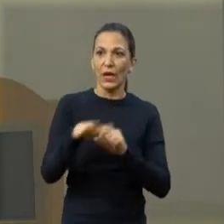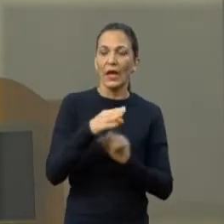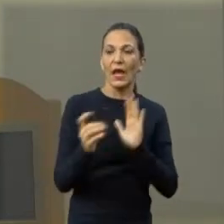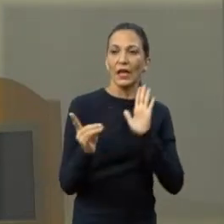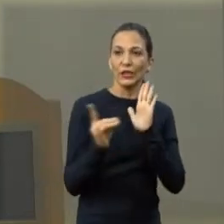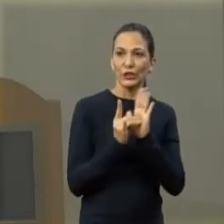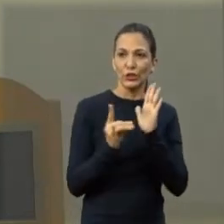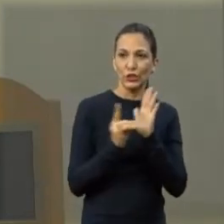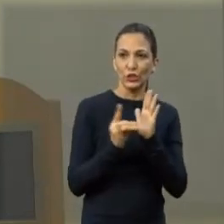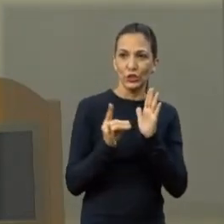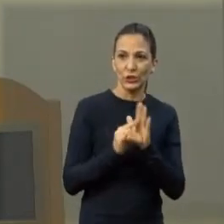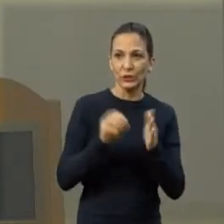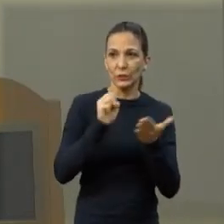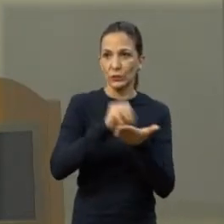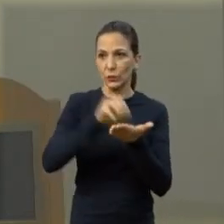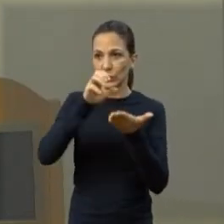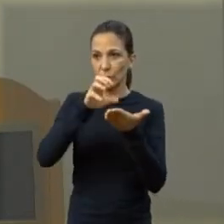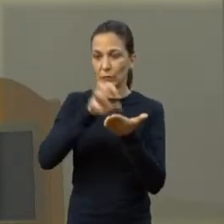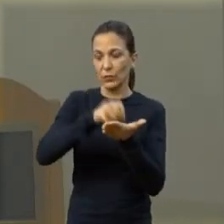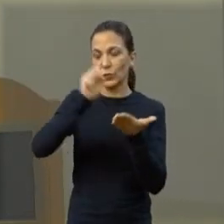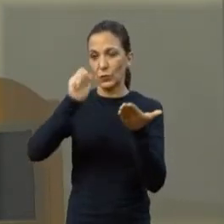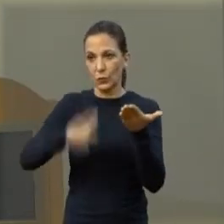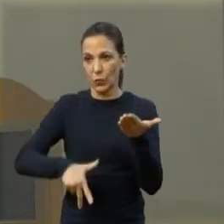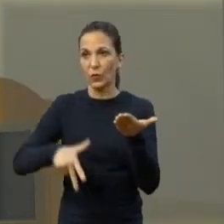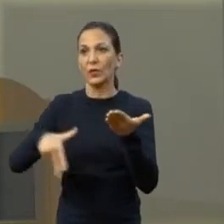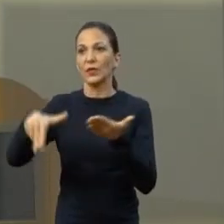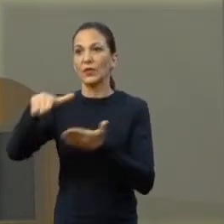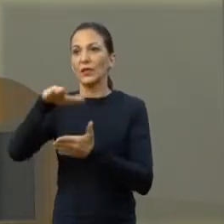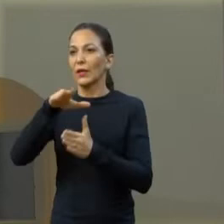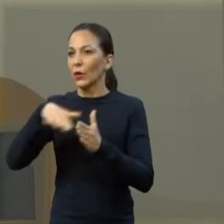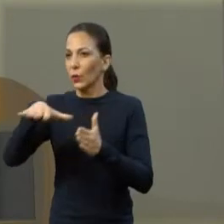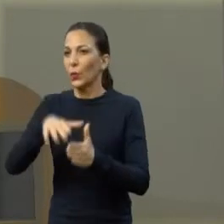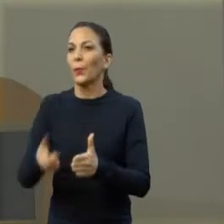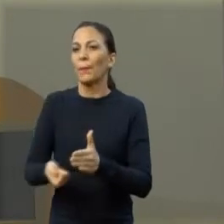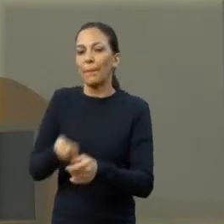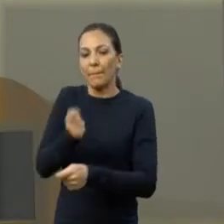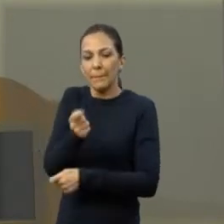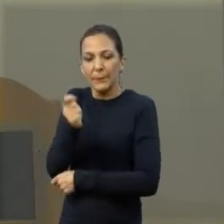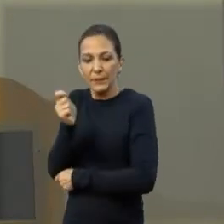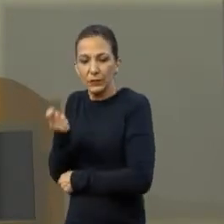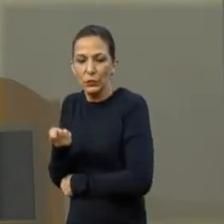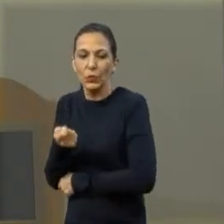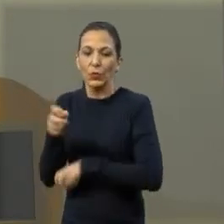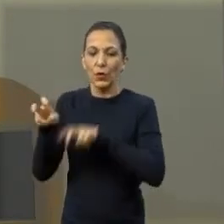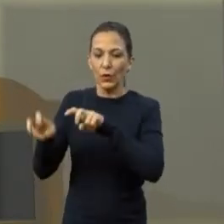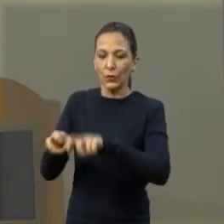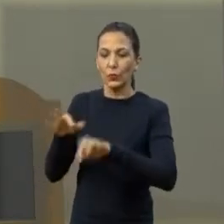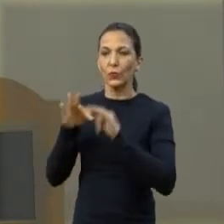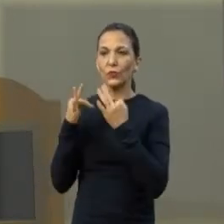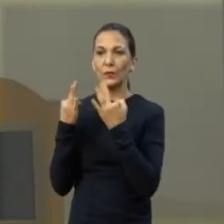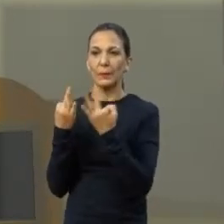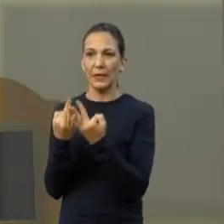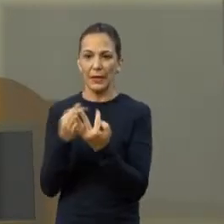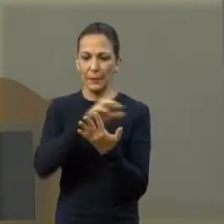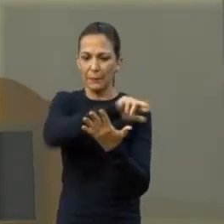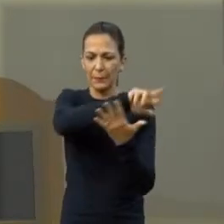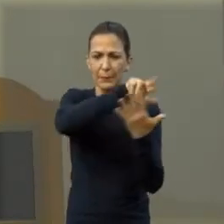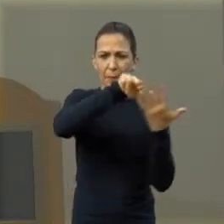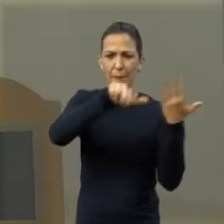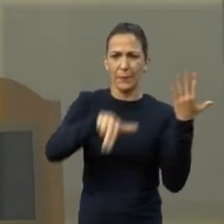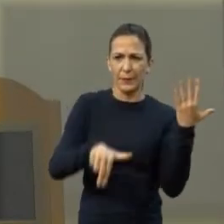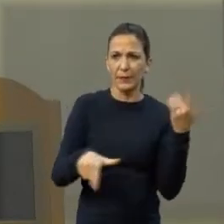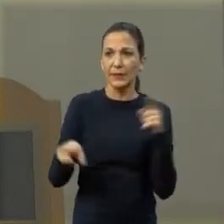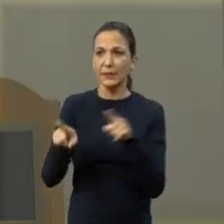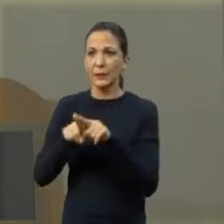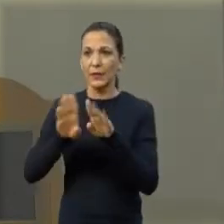indígenas quilombolas extrativistas pescadores Agricultura Familiar e de